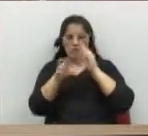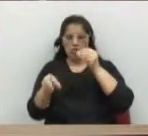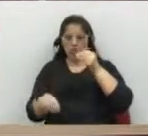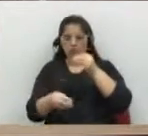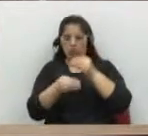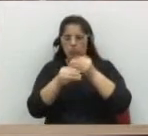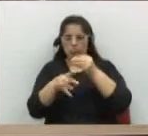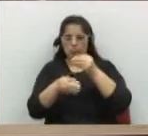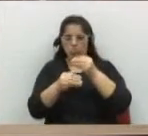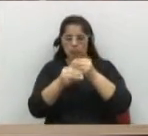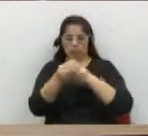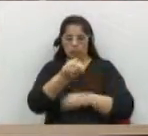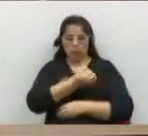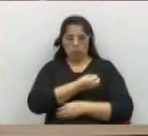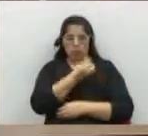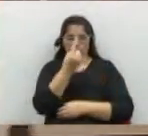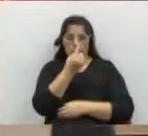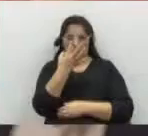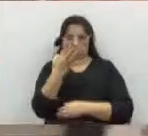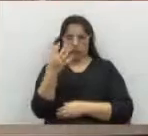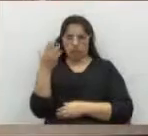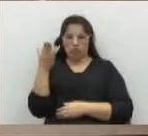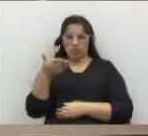complementar número 13/2015.